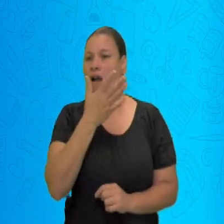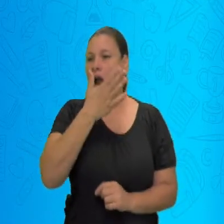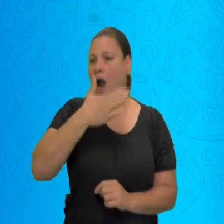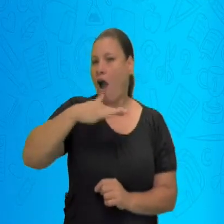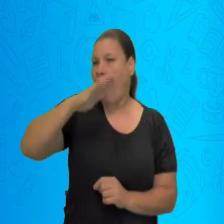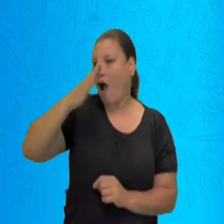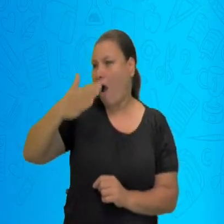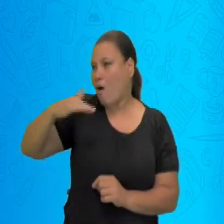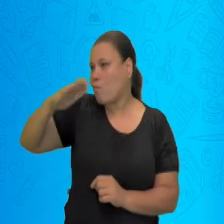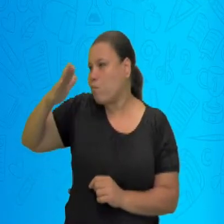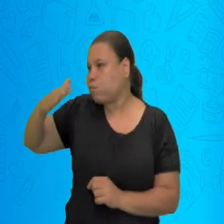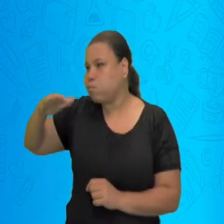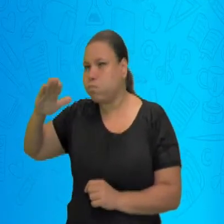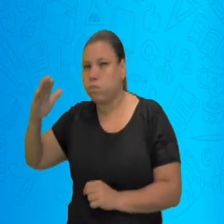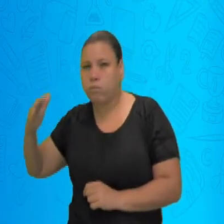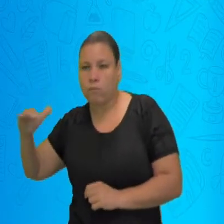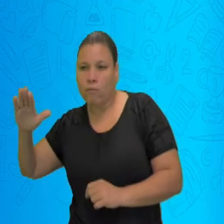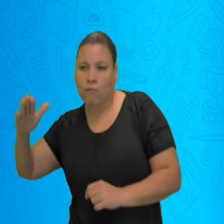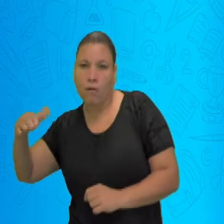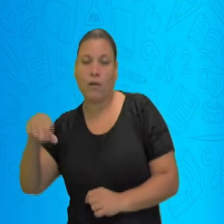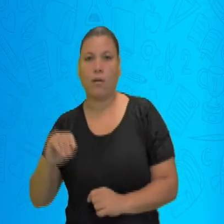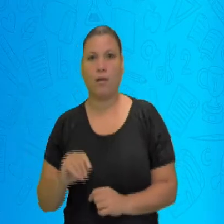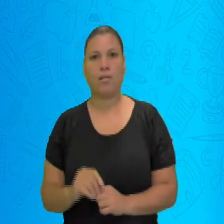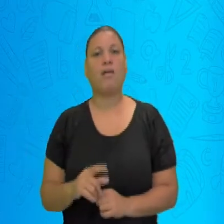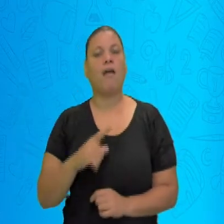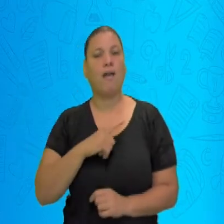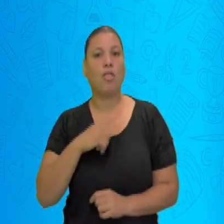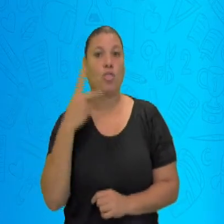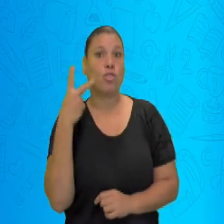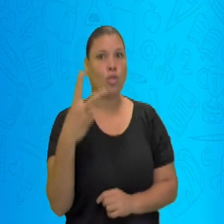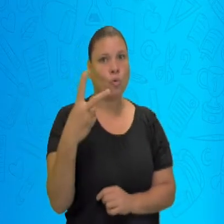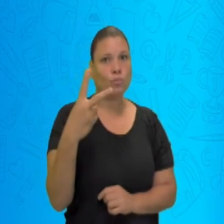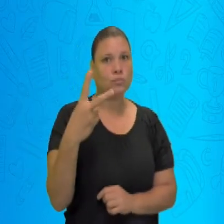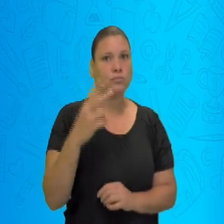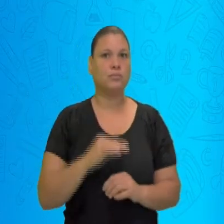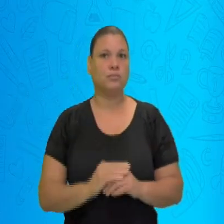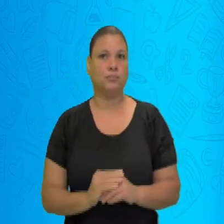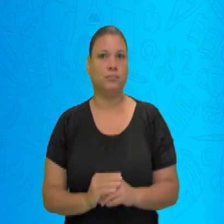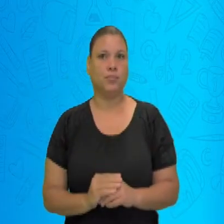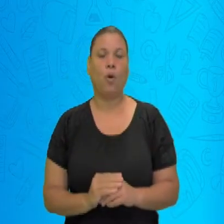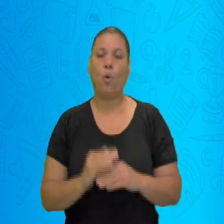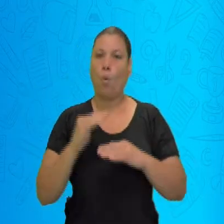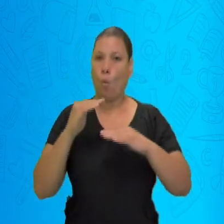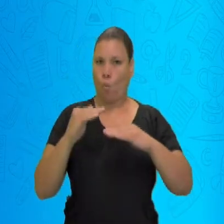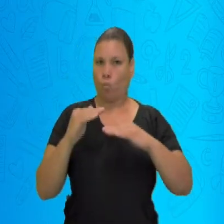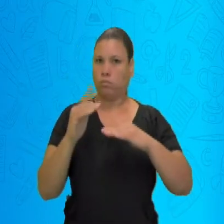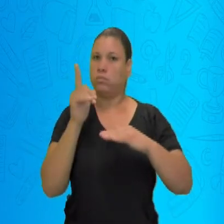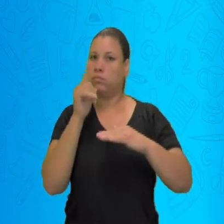O maravilhoso Oceano Atlântico, as nossas praias.